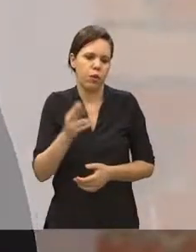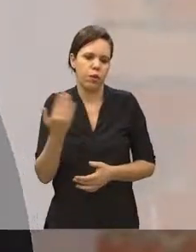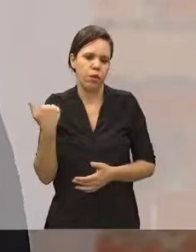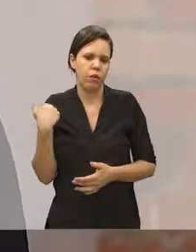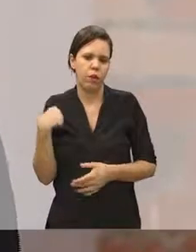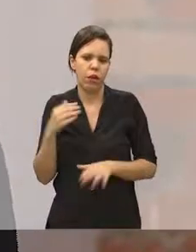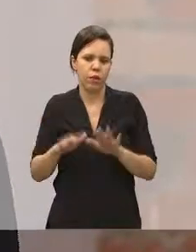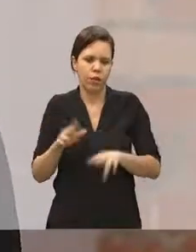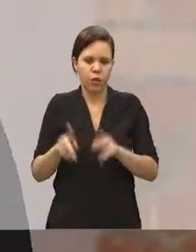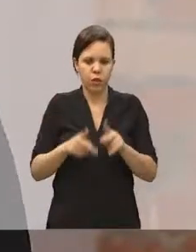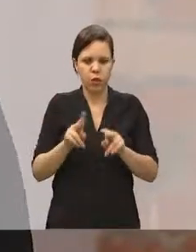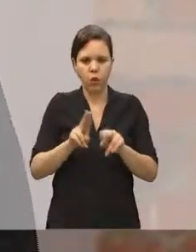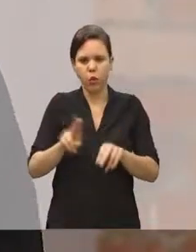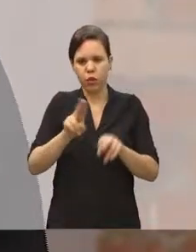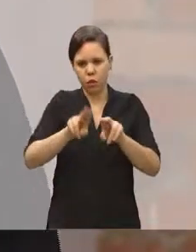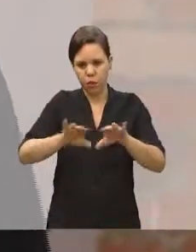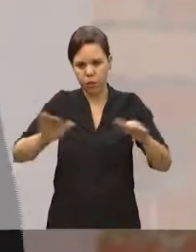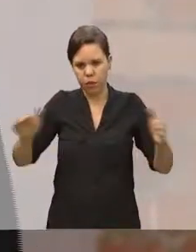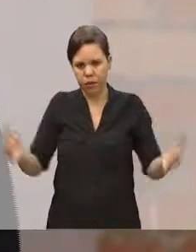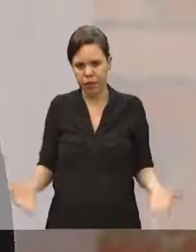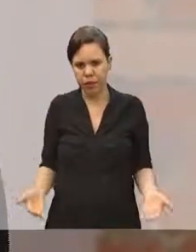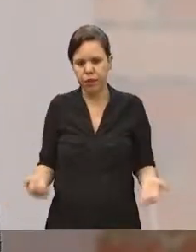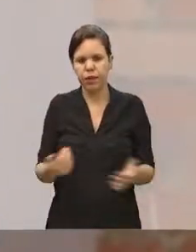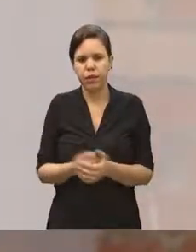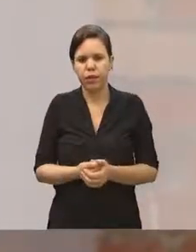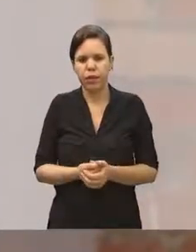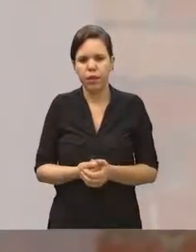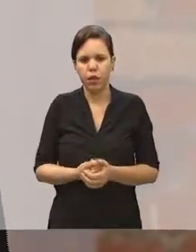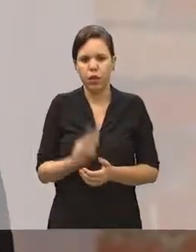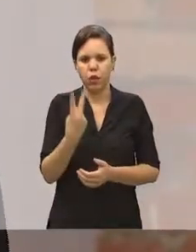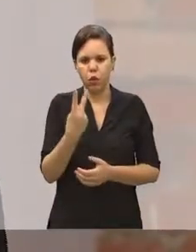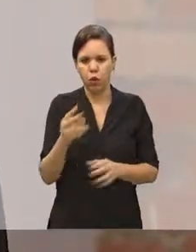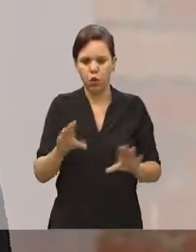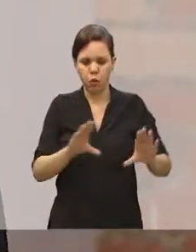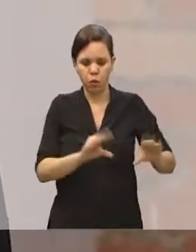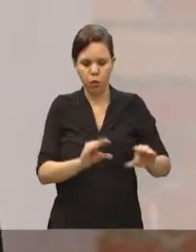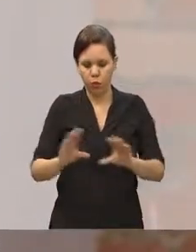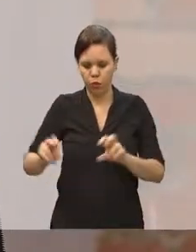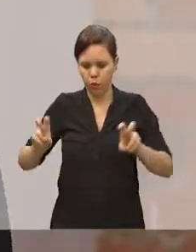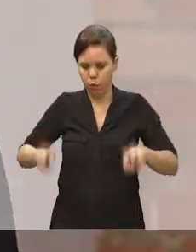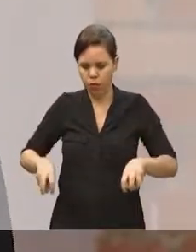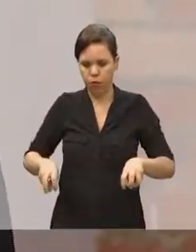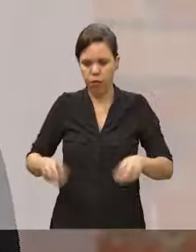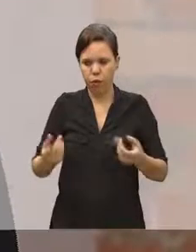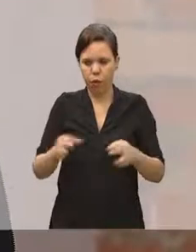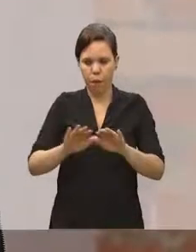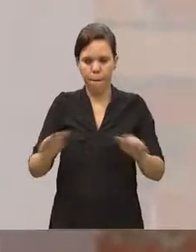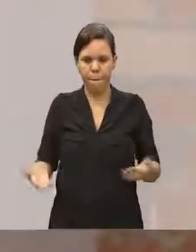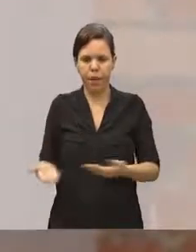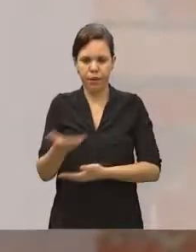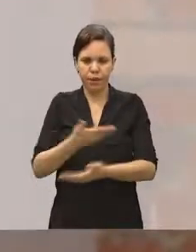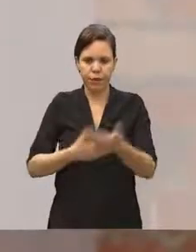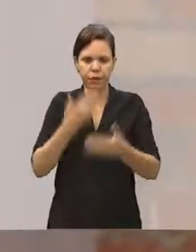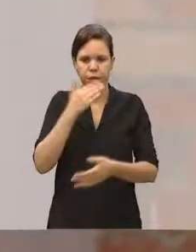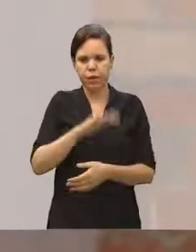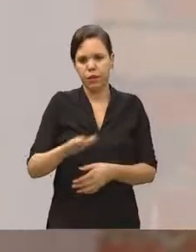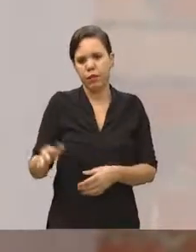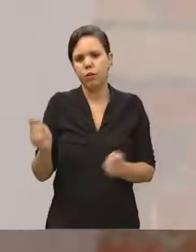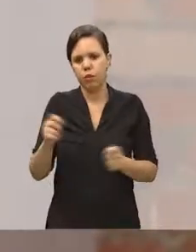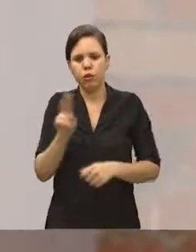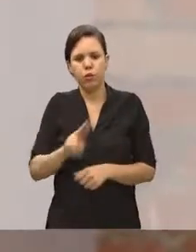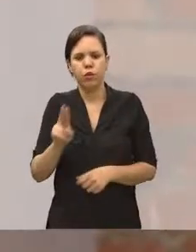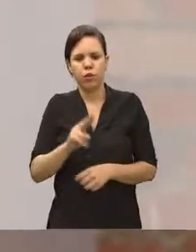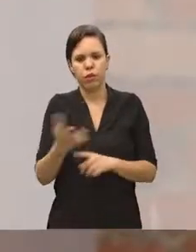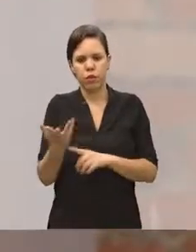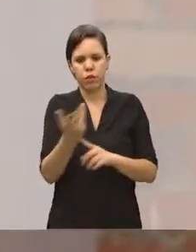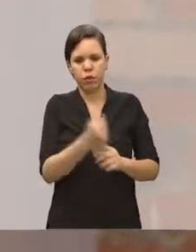como uma mesinha de criança e 2 puffs para uma mesa interativa para a criança também poder estar usando a